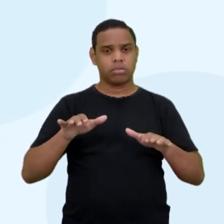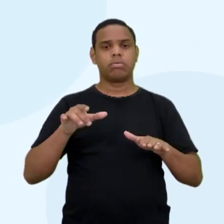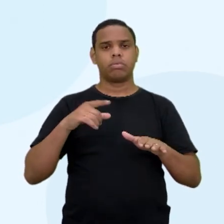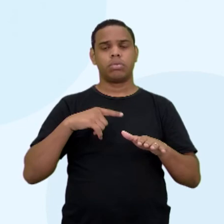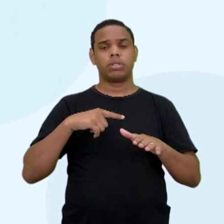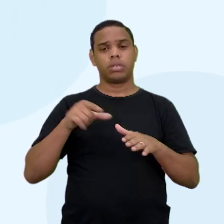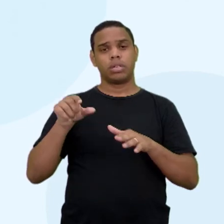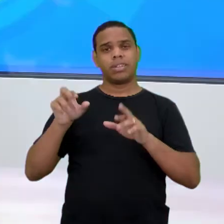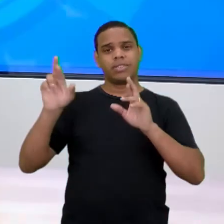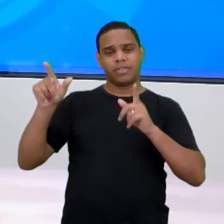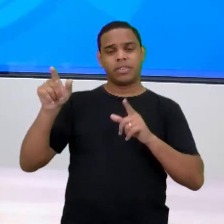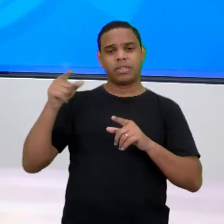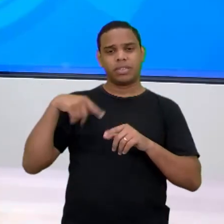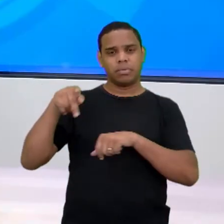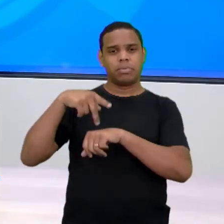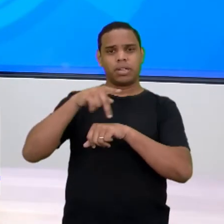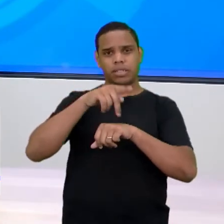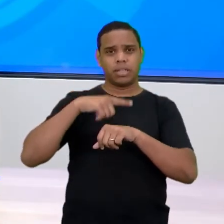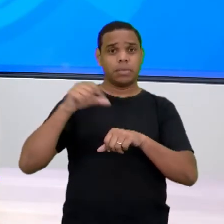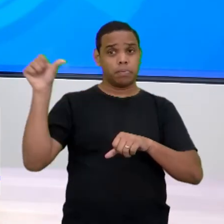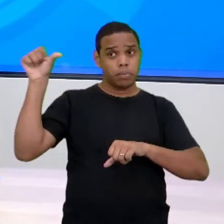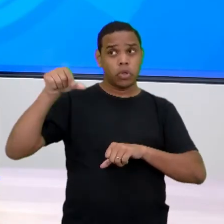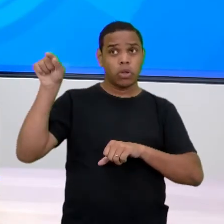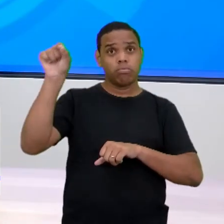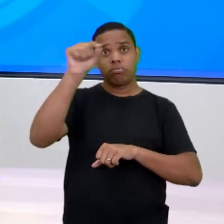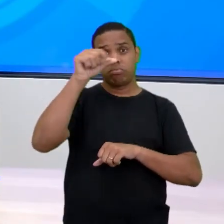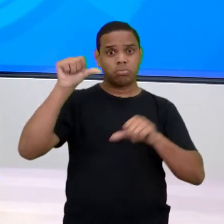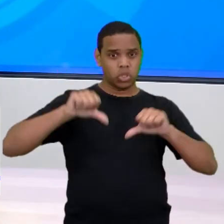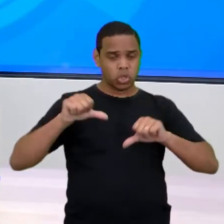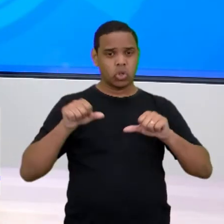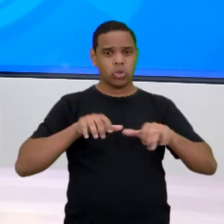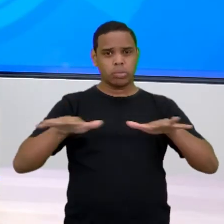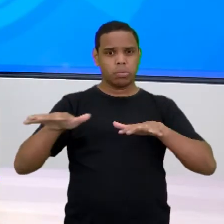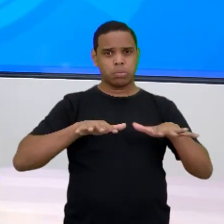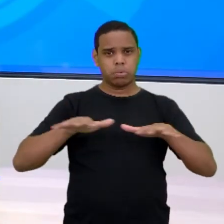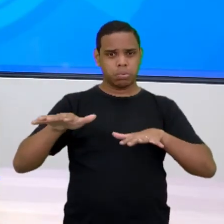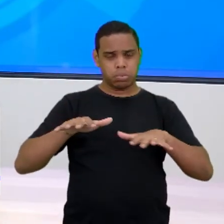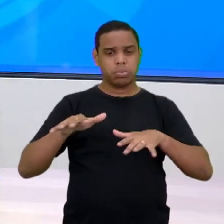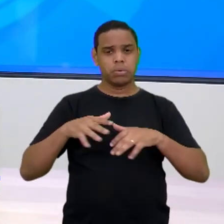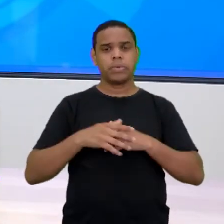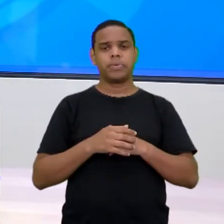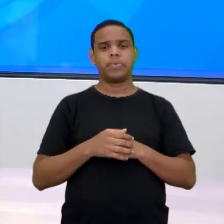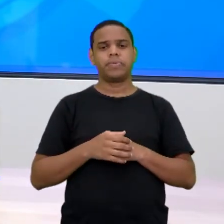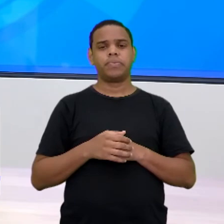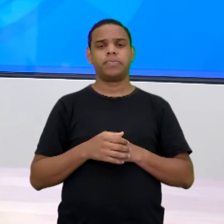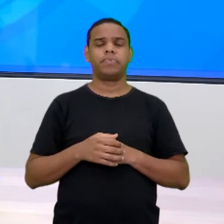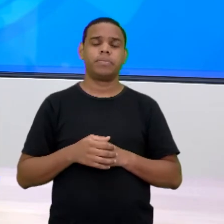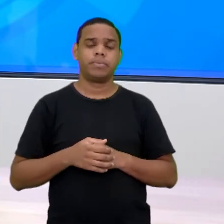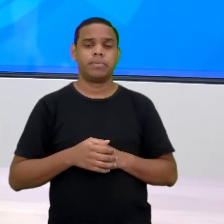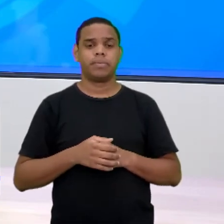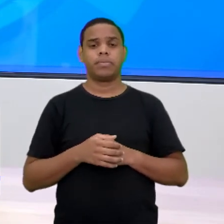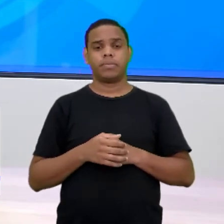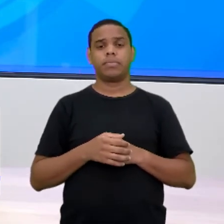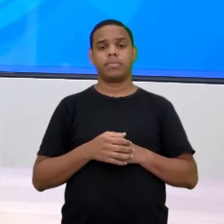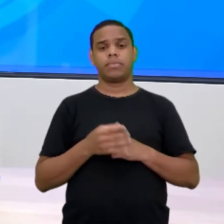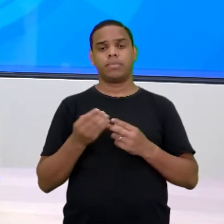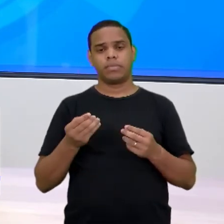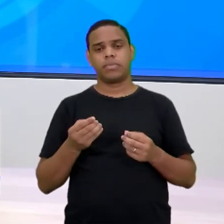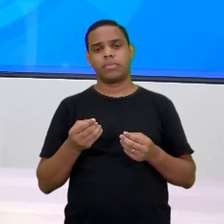sofremos as consequências como os países que estão próximos aí de encontros, afastamentos